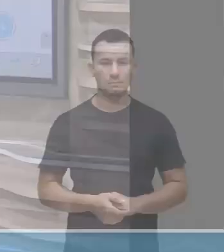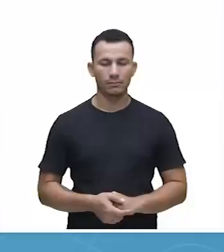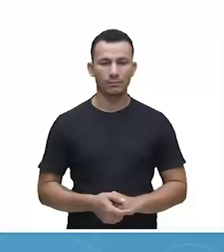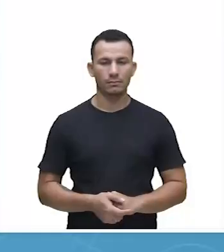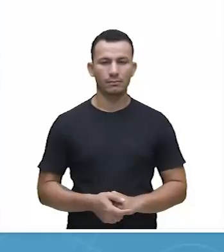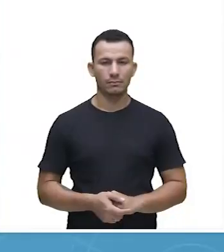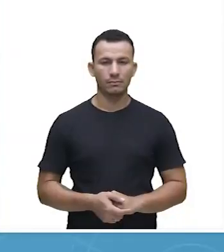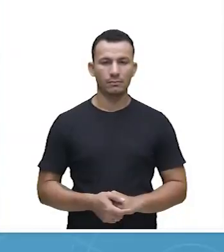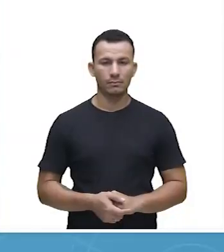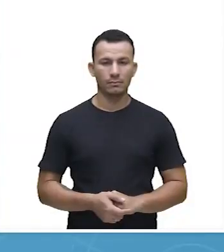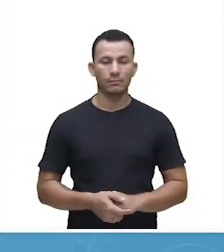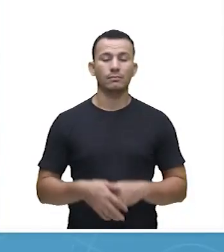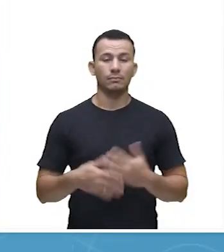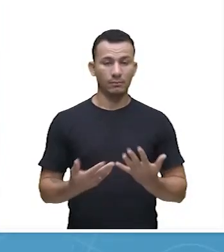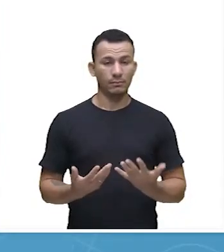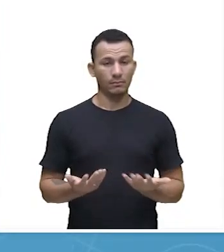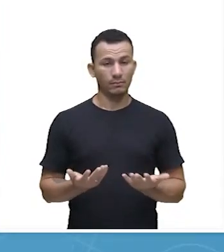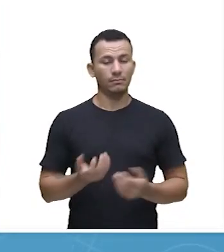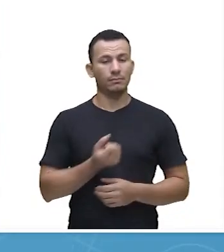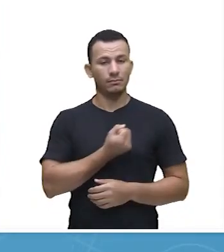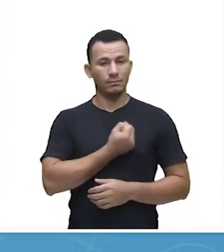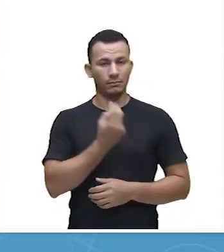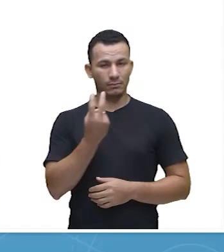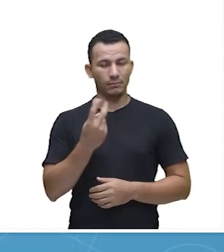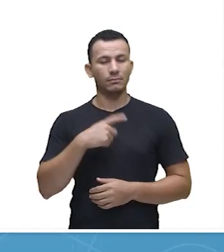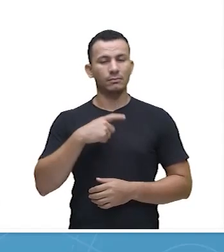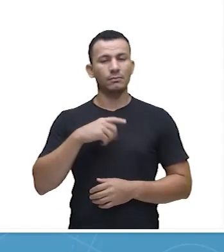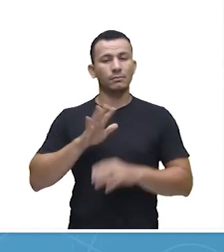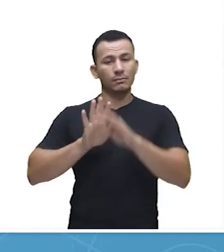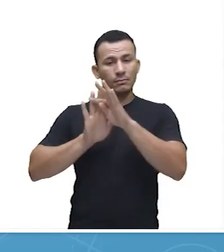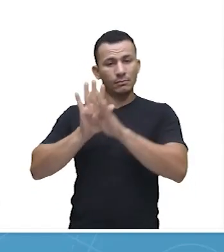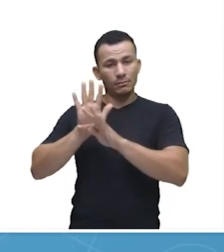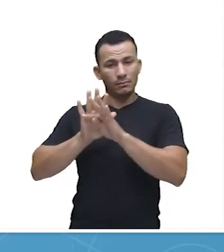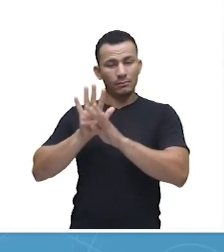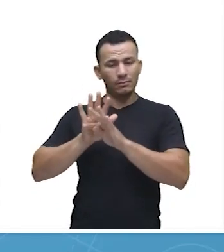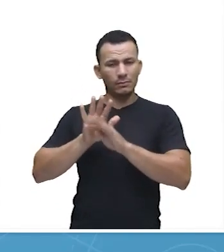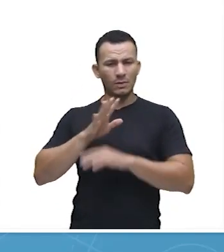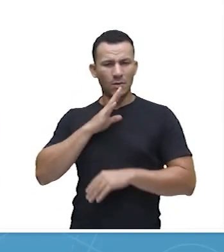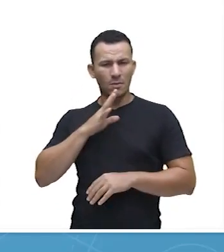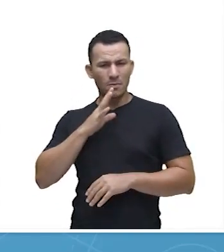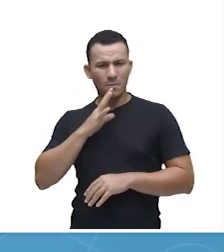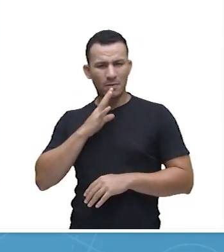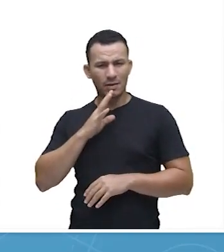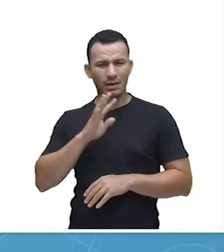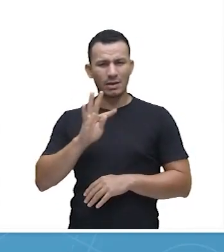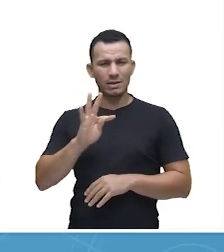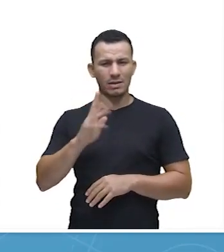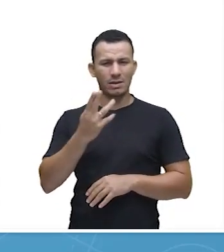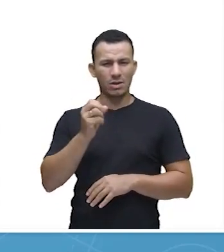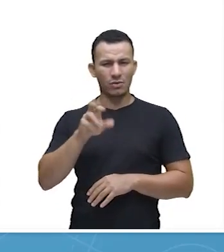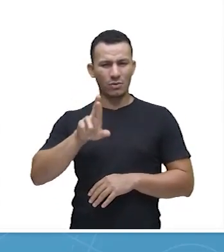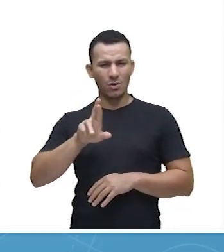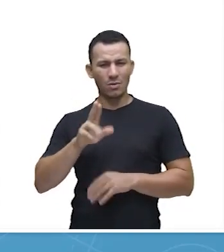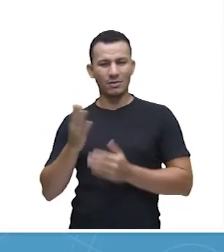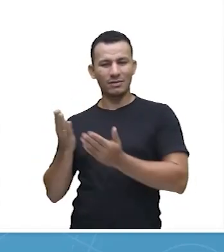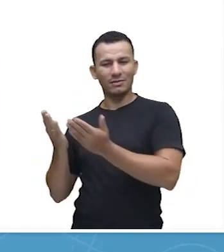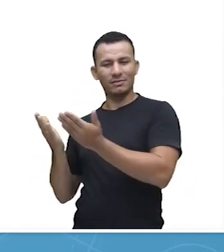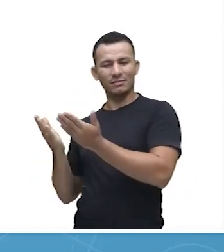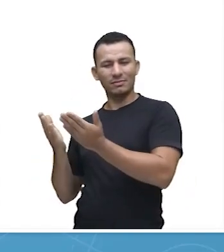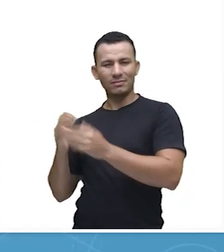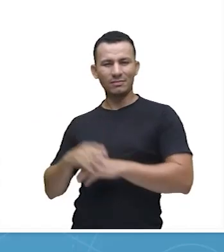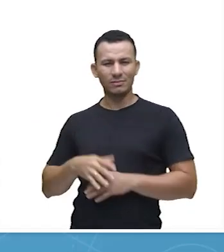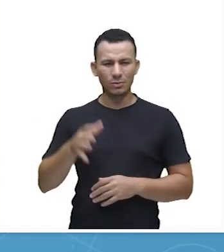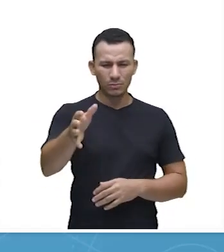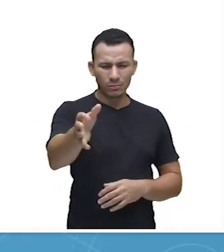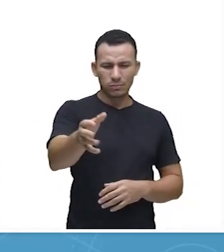Bem, então a segunda questão traz aí um texto que fala sobre Thor, né? Quem aí já viu, assistiu a um filme em que ele